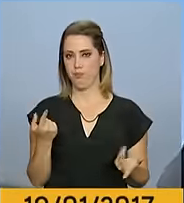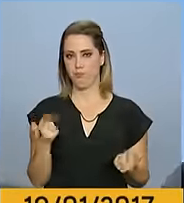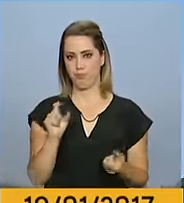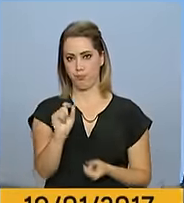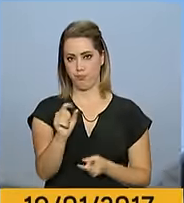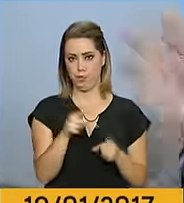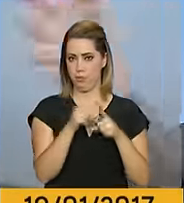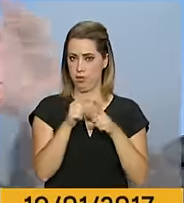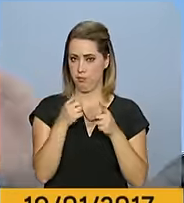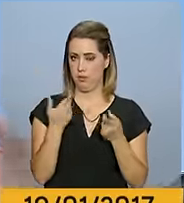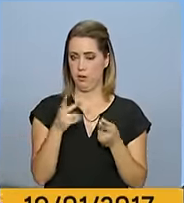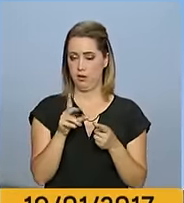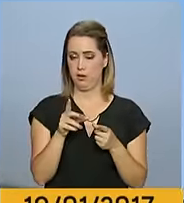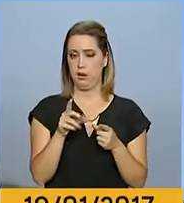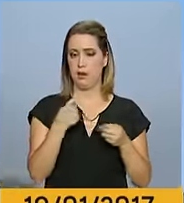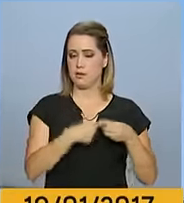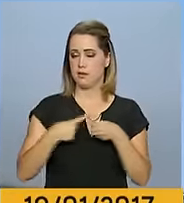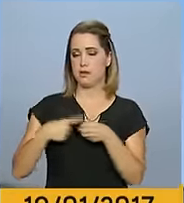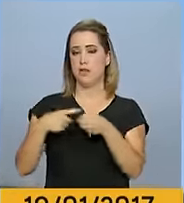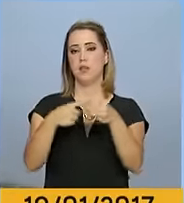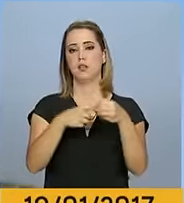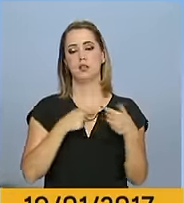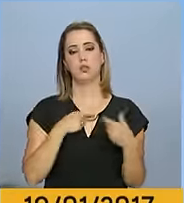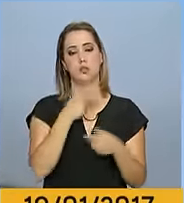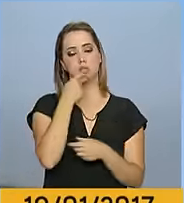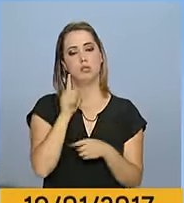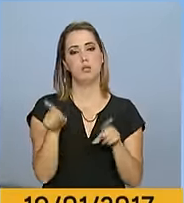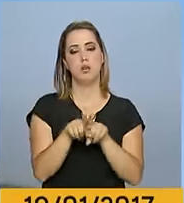a Ribeirão Preto e aos companheiros